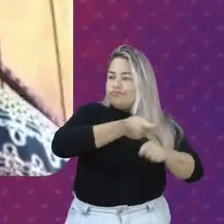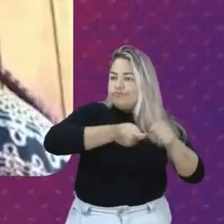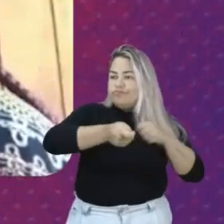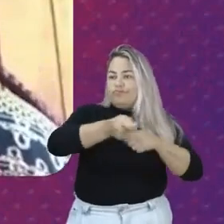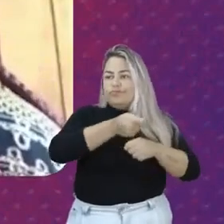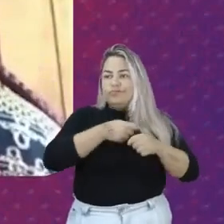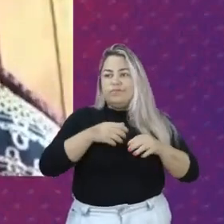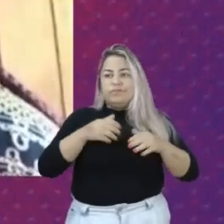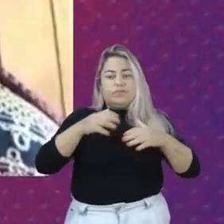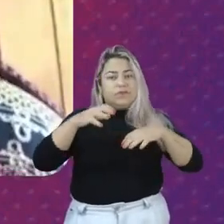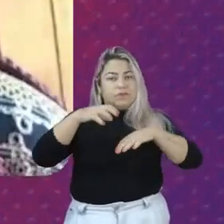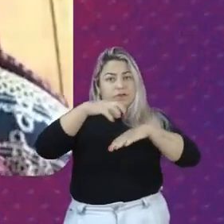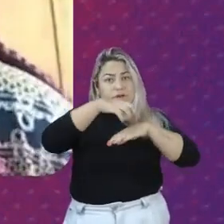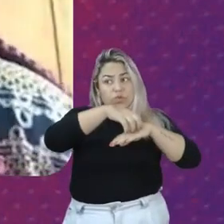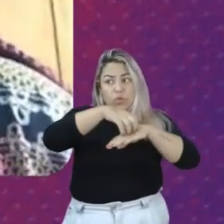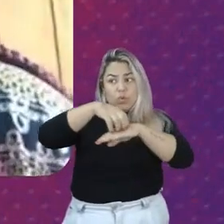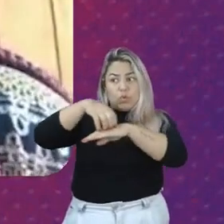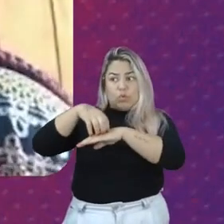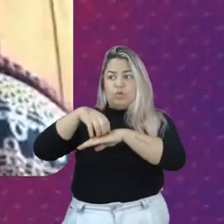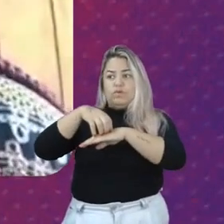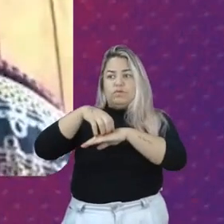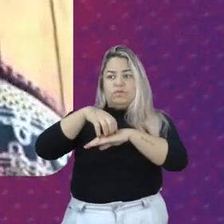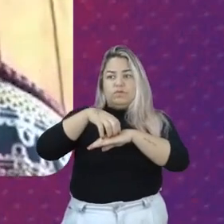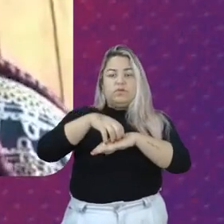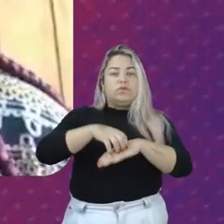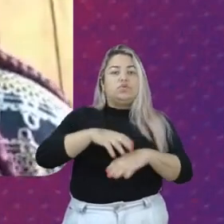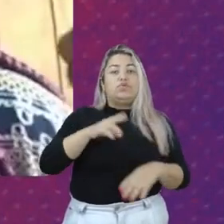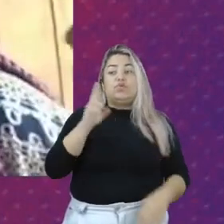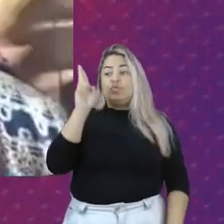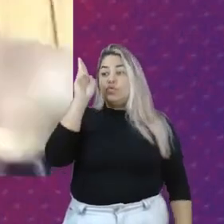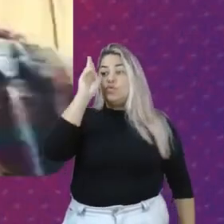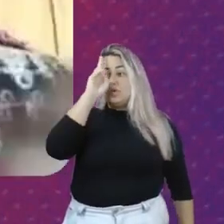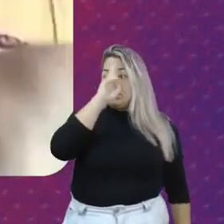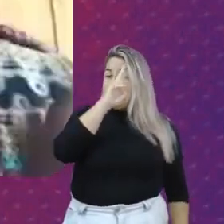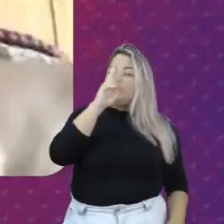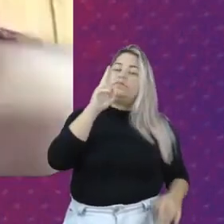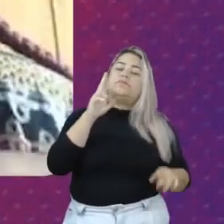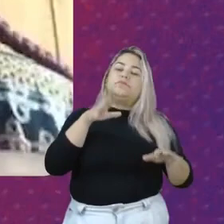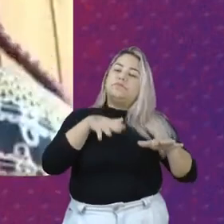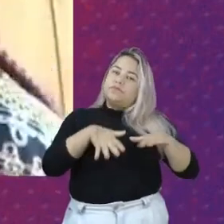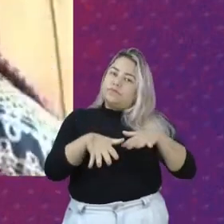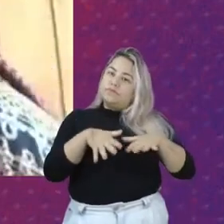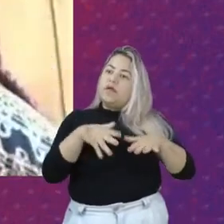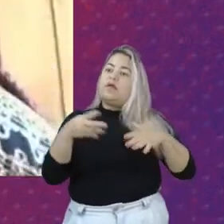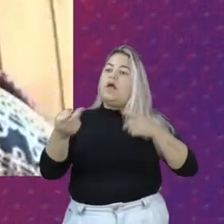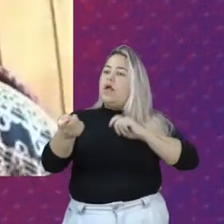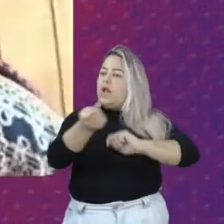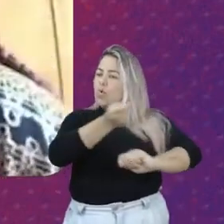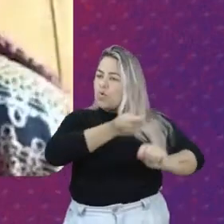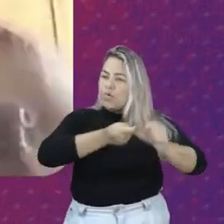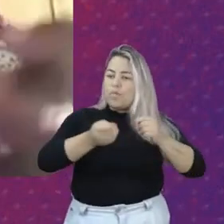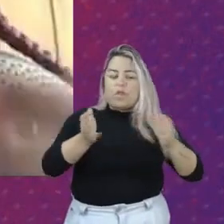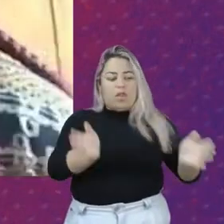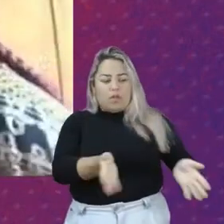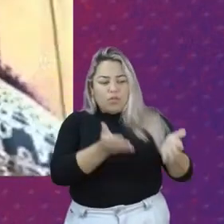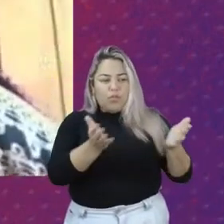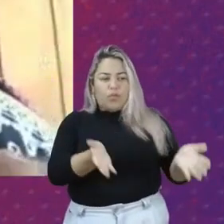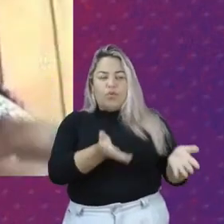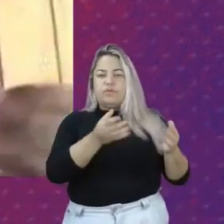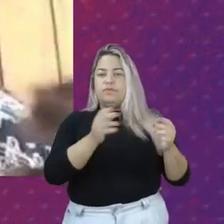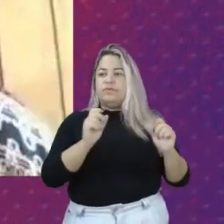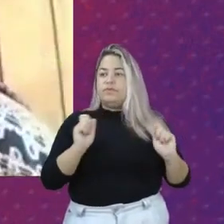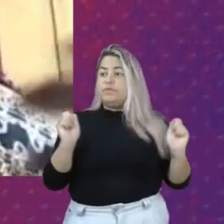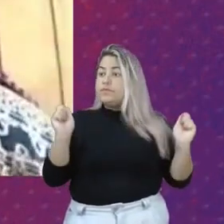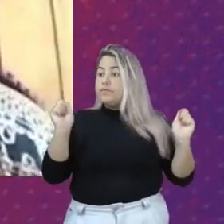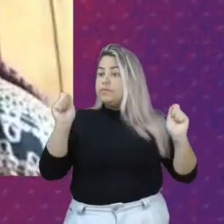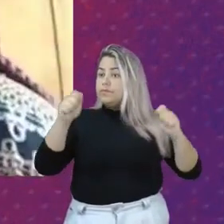deslocamento no transporte público, né? Nos táxis, vai movimentar a economia. Então, esse espaço